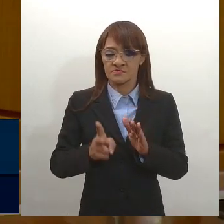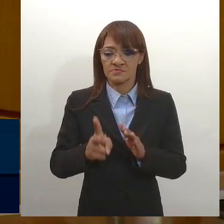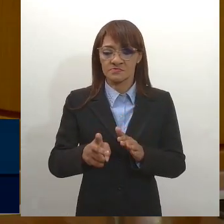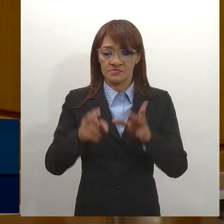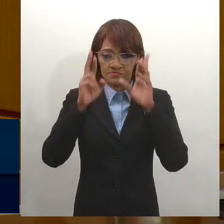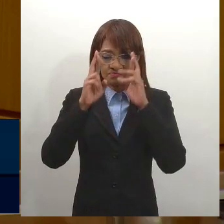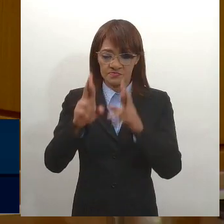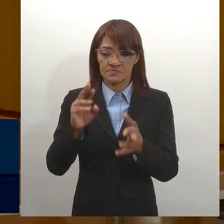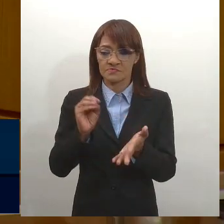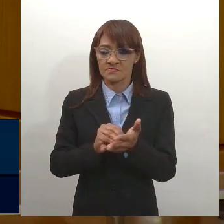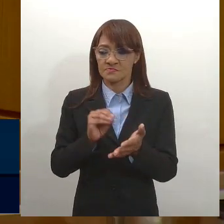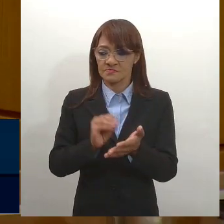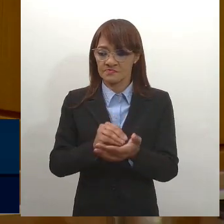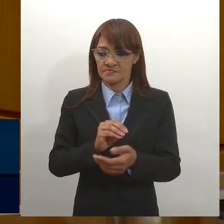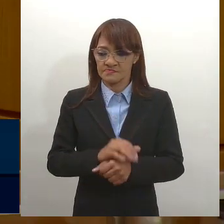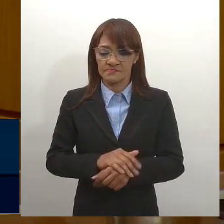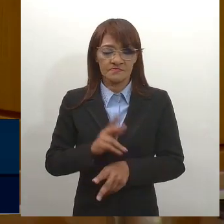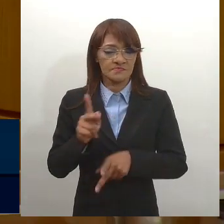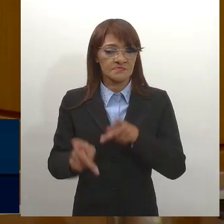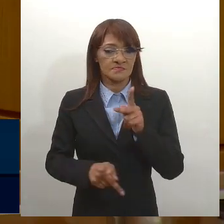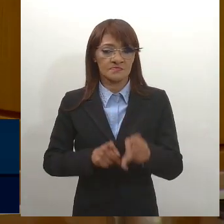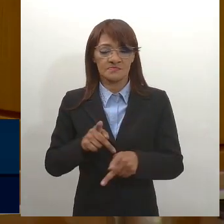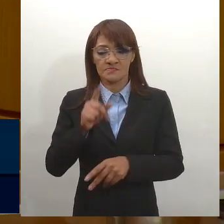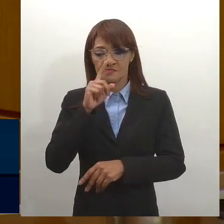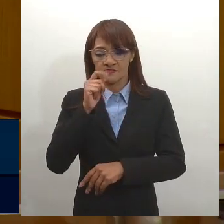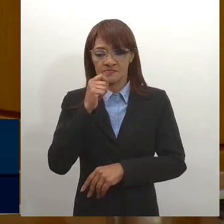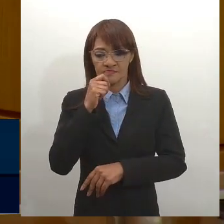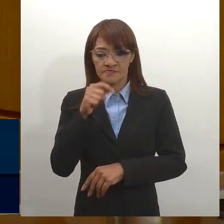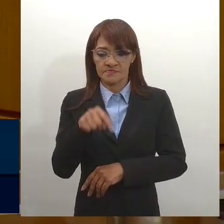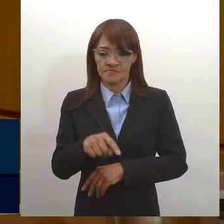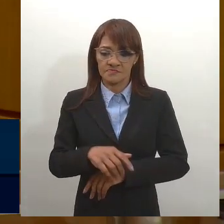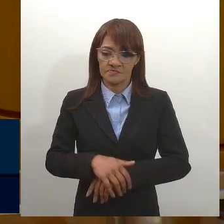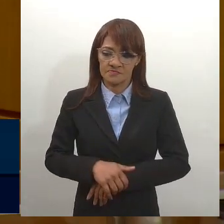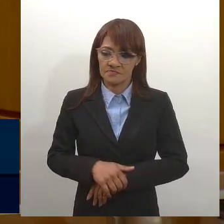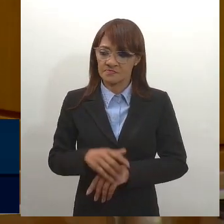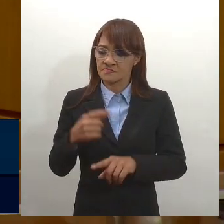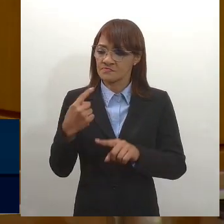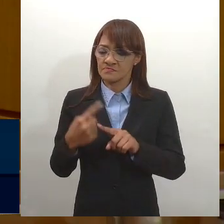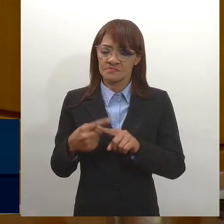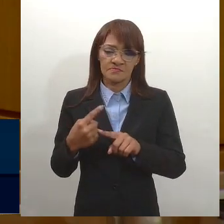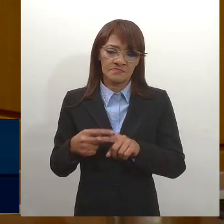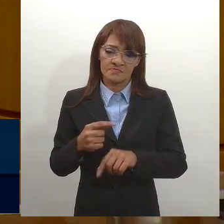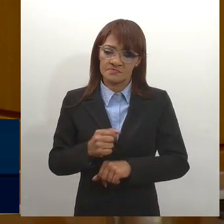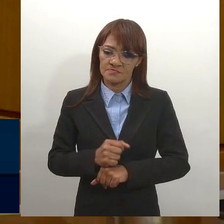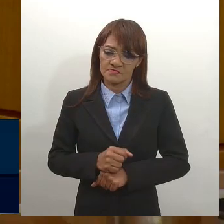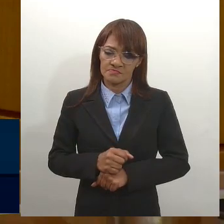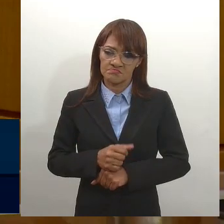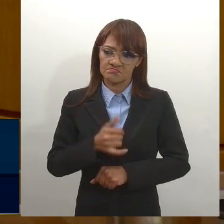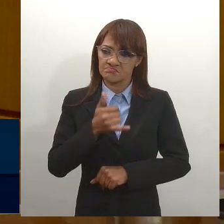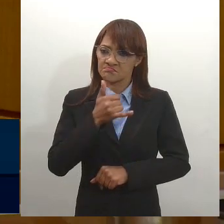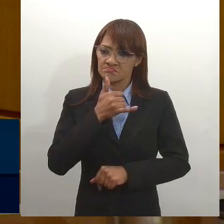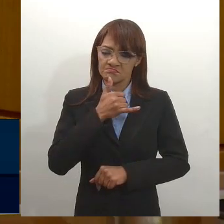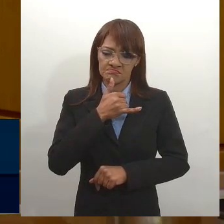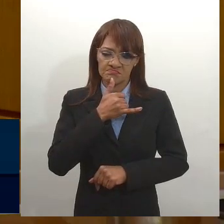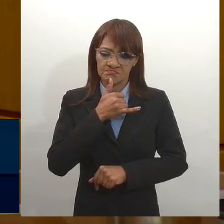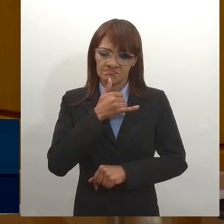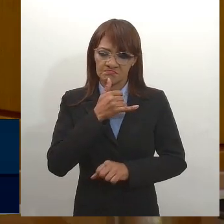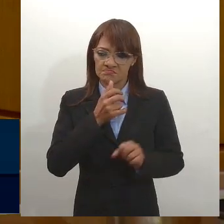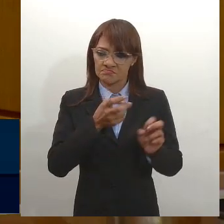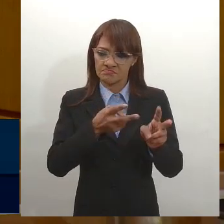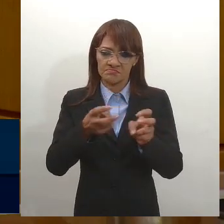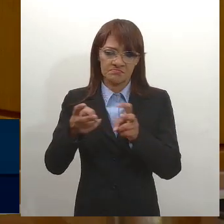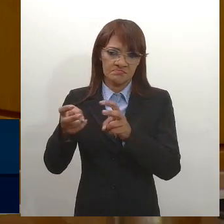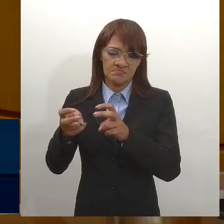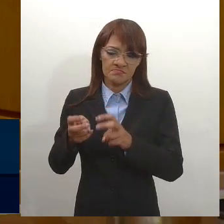população aqui em Aracaju, porque, infelizmente, a gente percebe, né, uma falta, né,